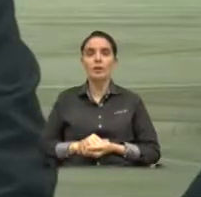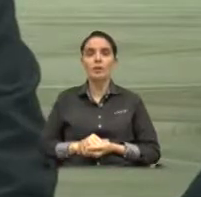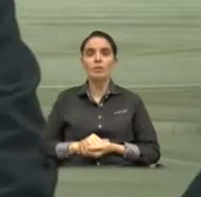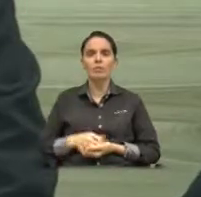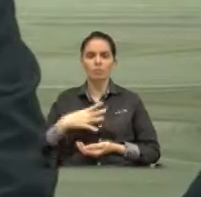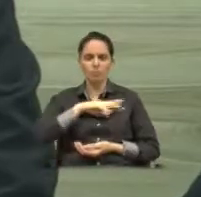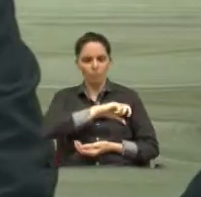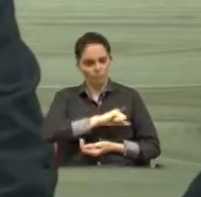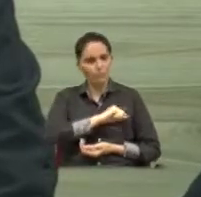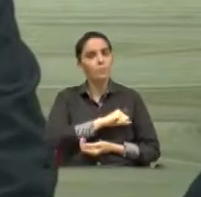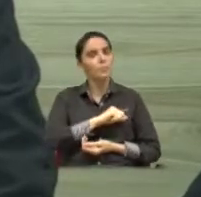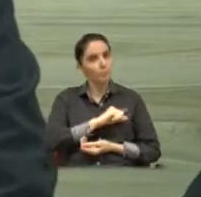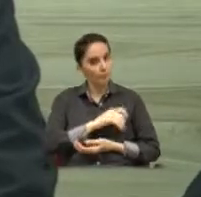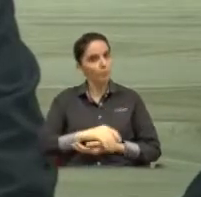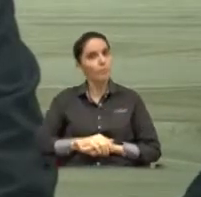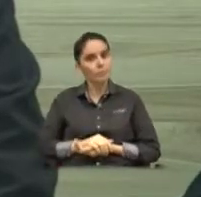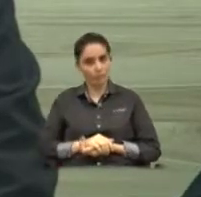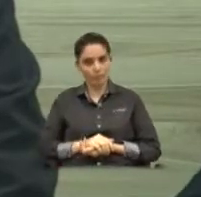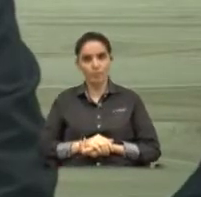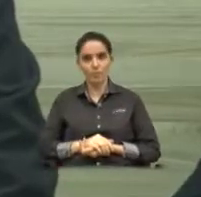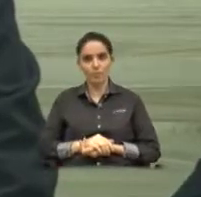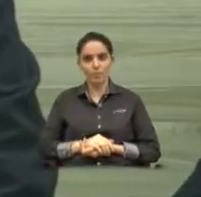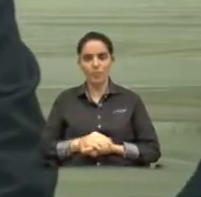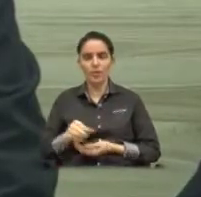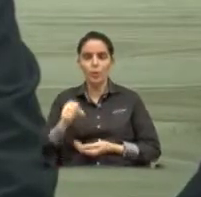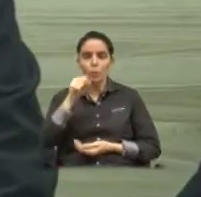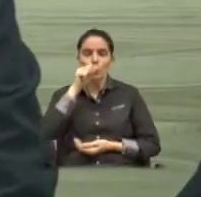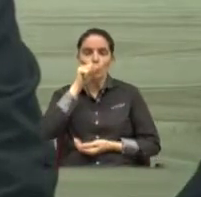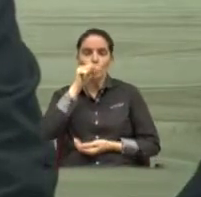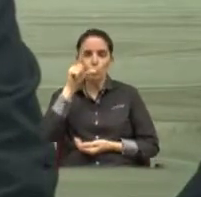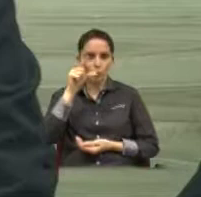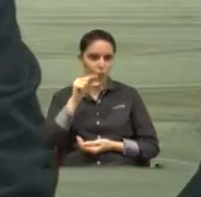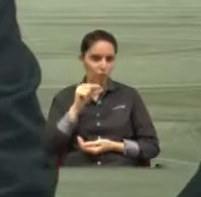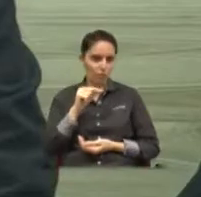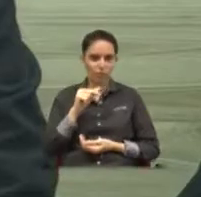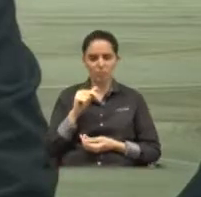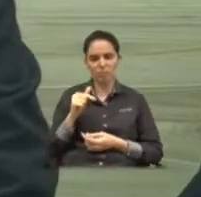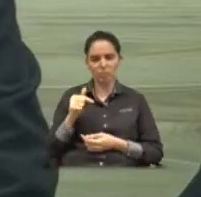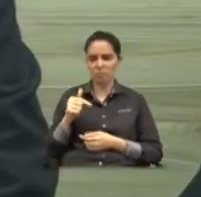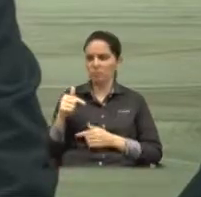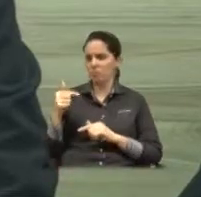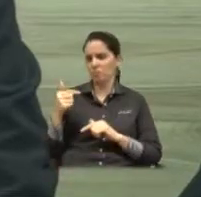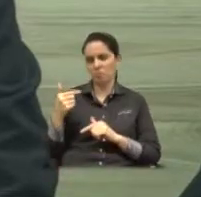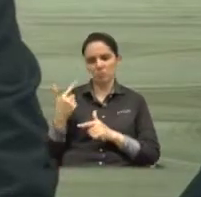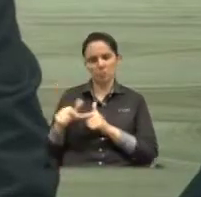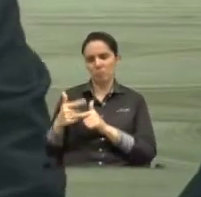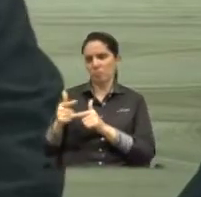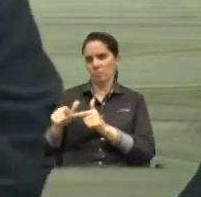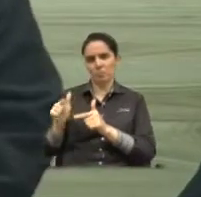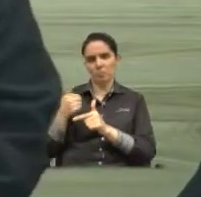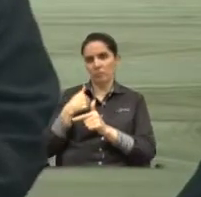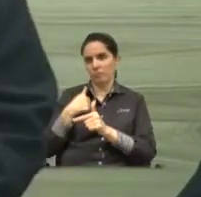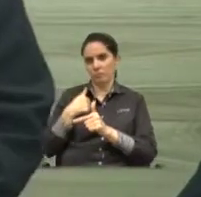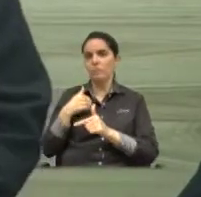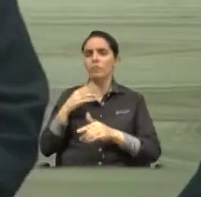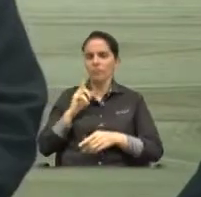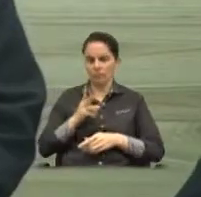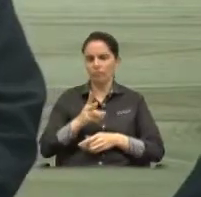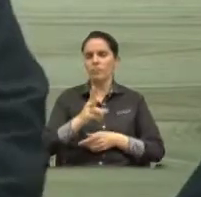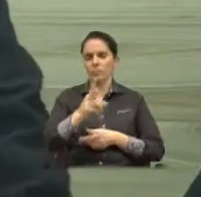gosto muito e fumo com pouca frequência, então não tenho a menor pretensão de parar.